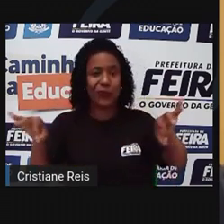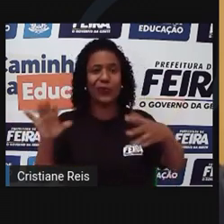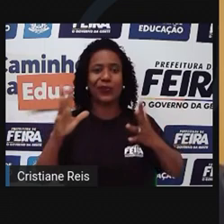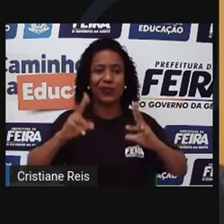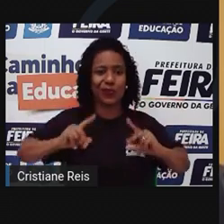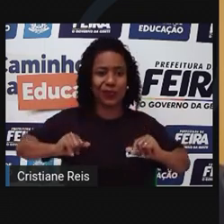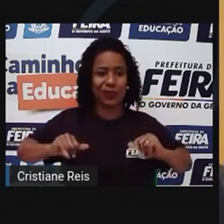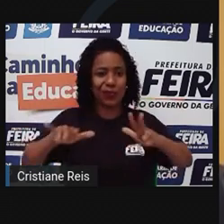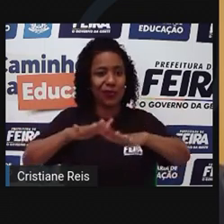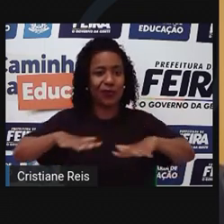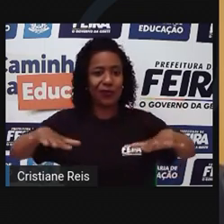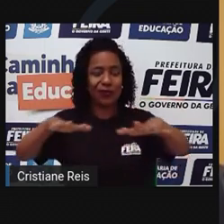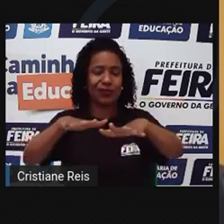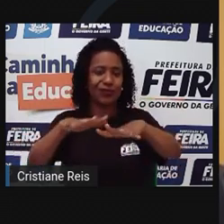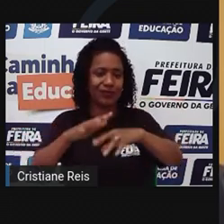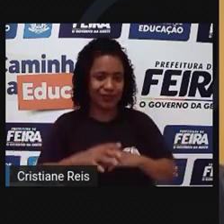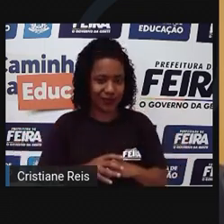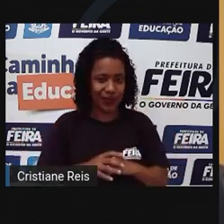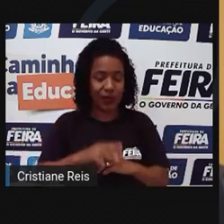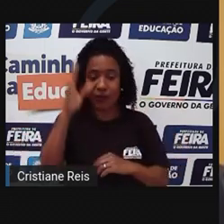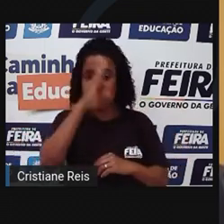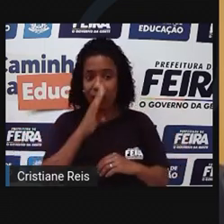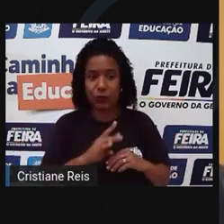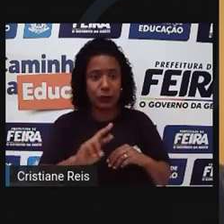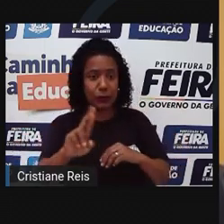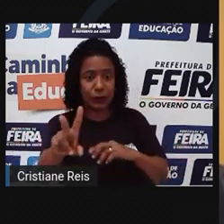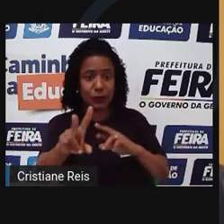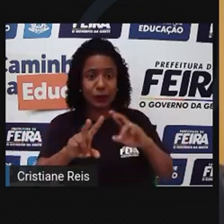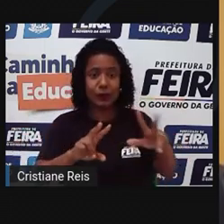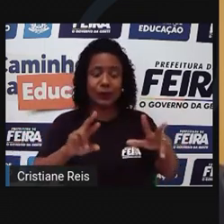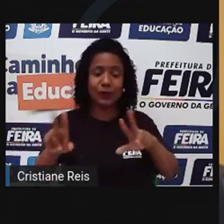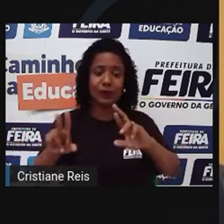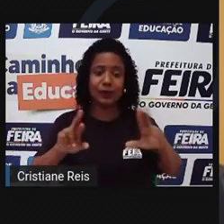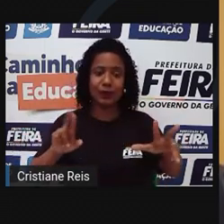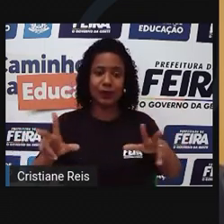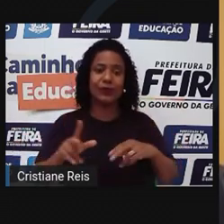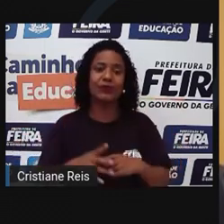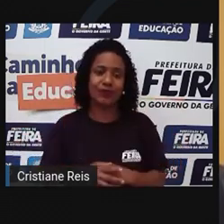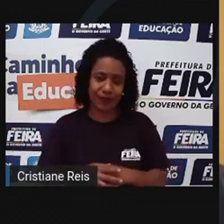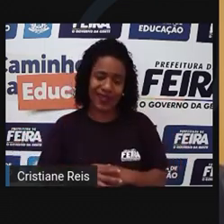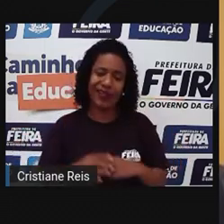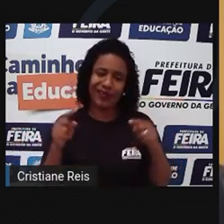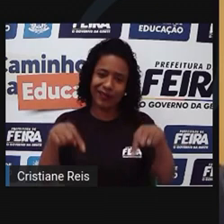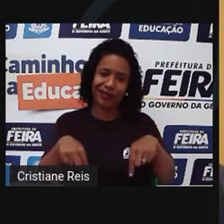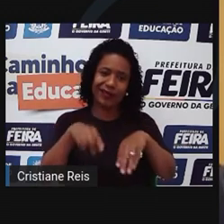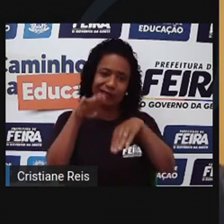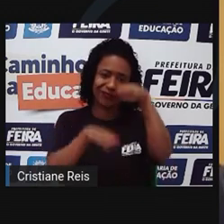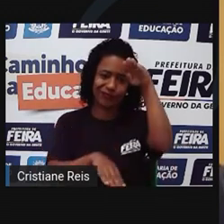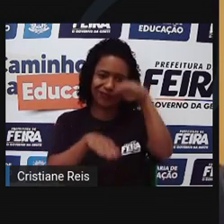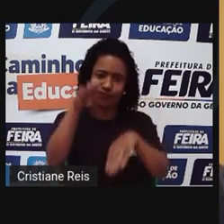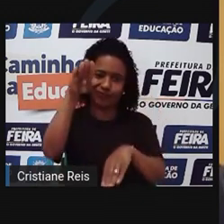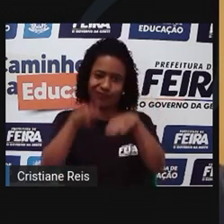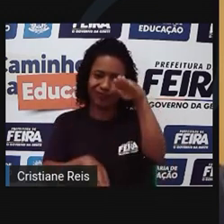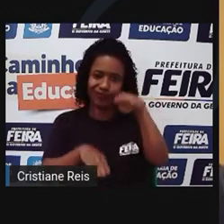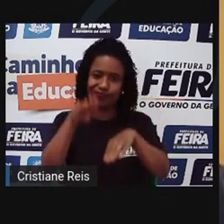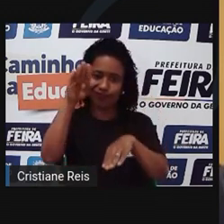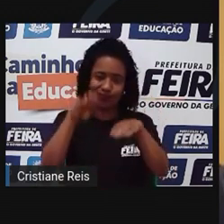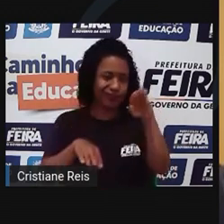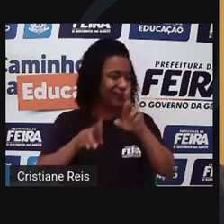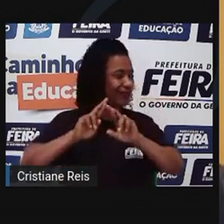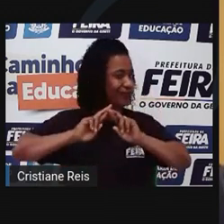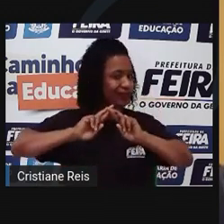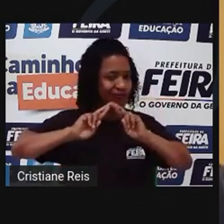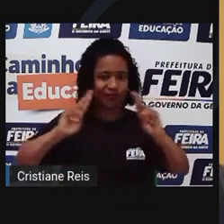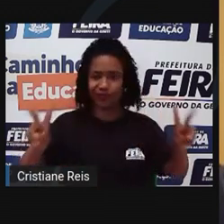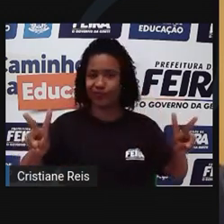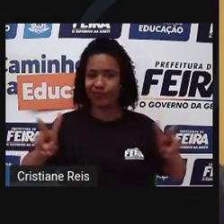você olhar, a gente tem desigualdade. A diferença é que aqui a desigualdade é extrema. Então você tem uma parcela pequena da população